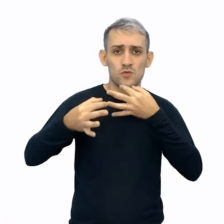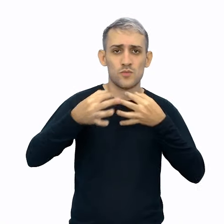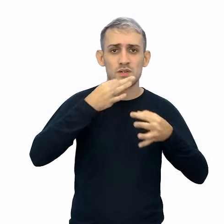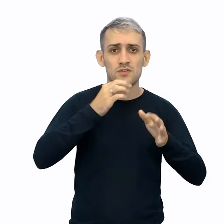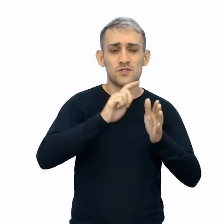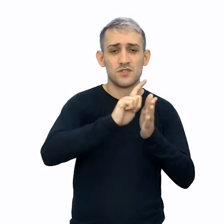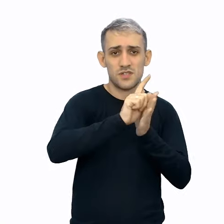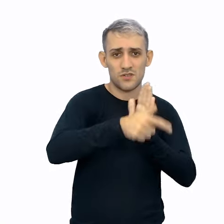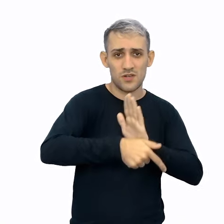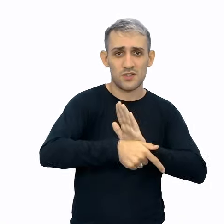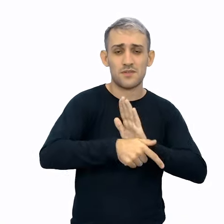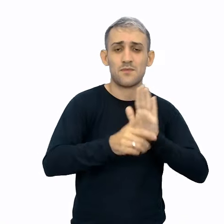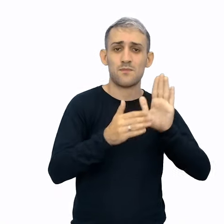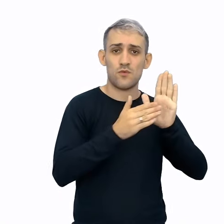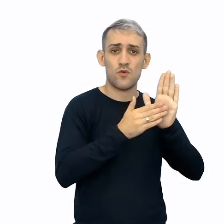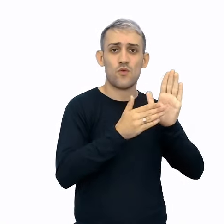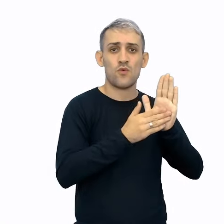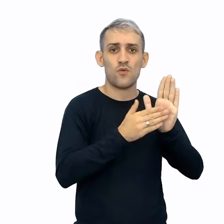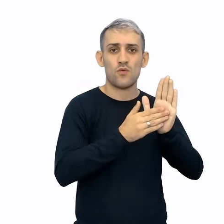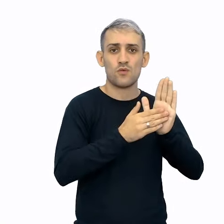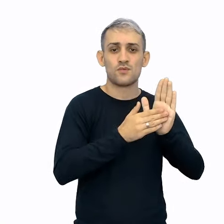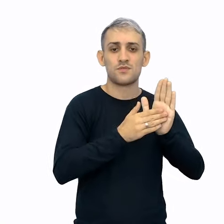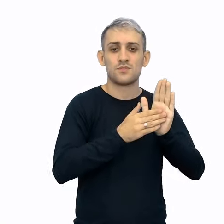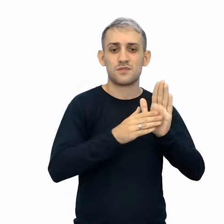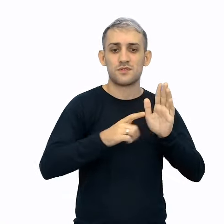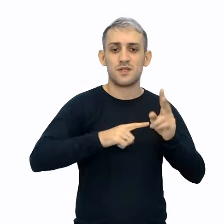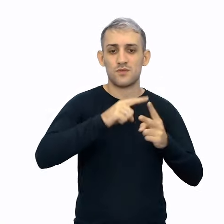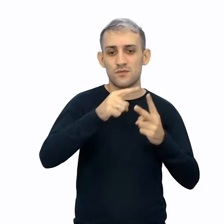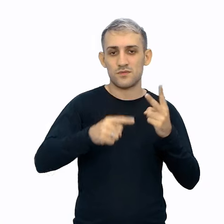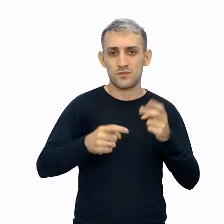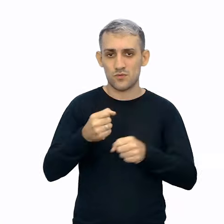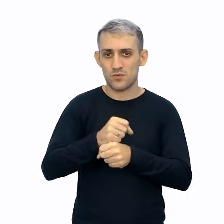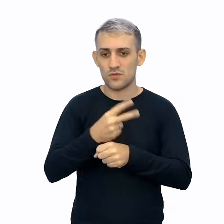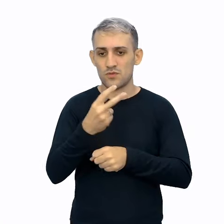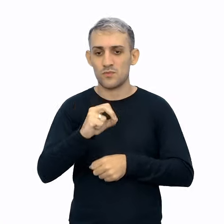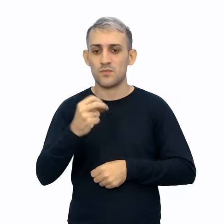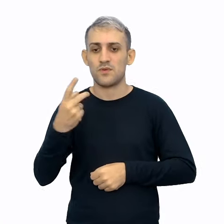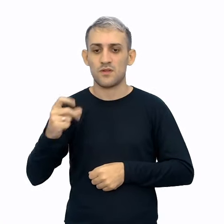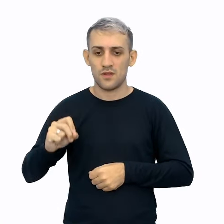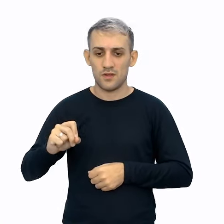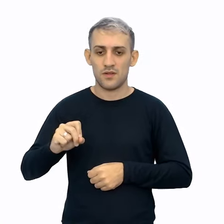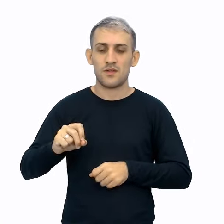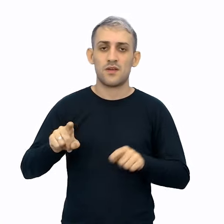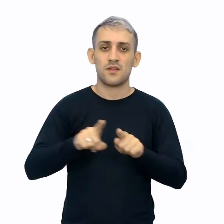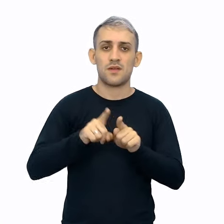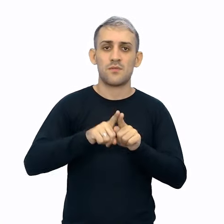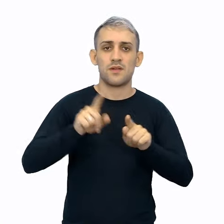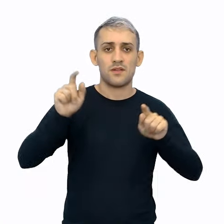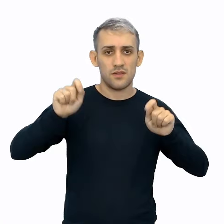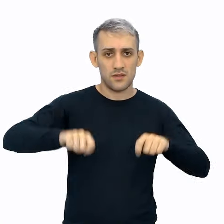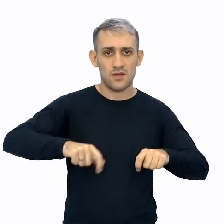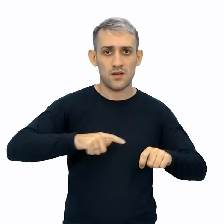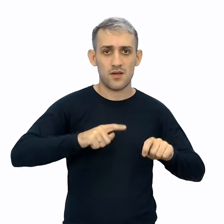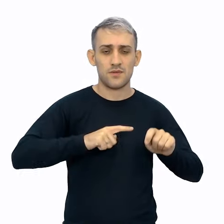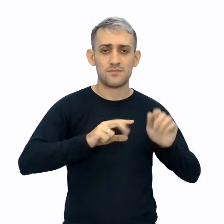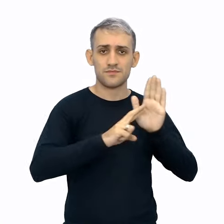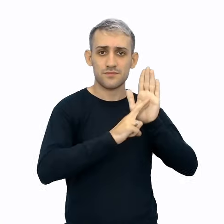por Dahls Cagnon e Decandio 2010 que são autores também que estão nas nossas referências